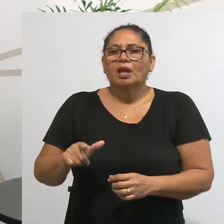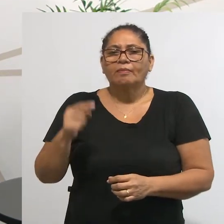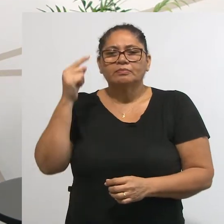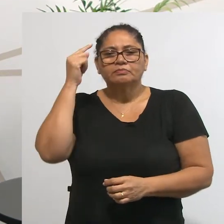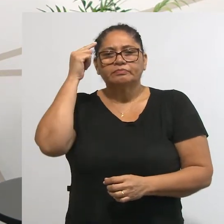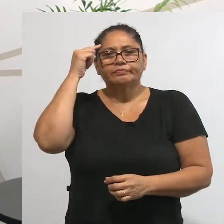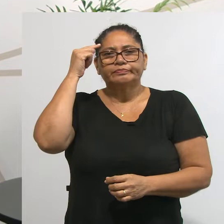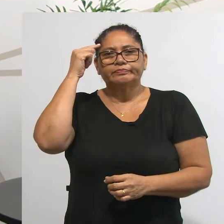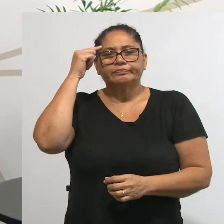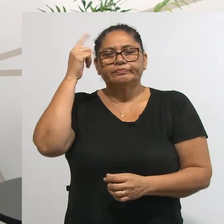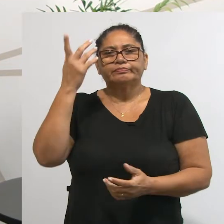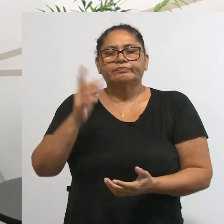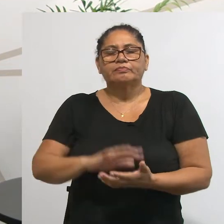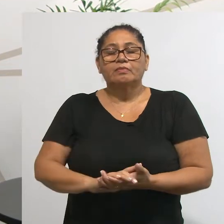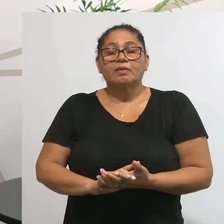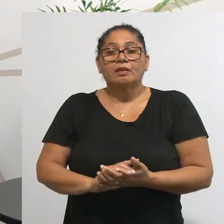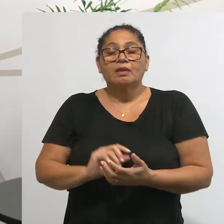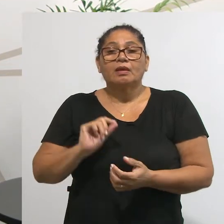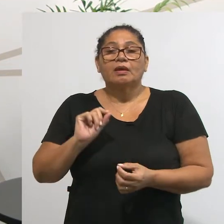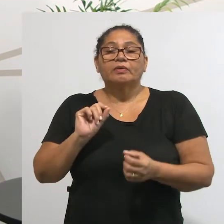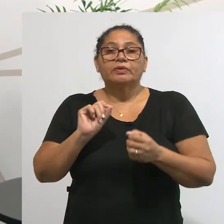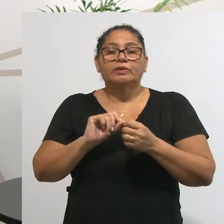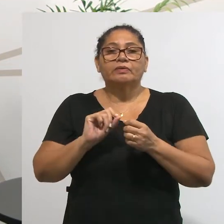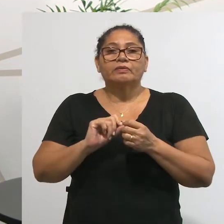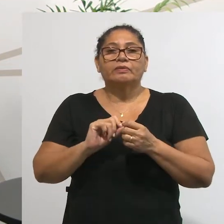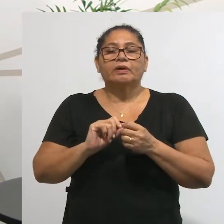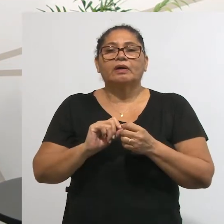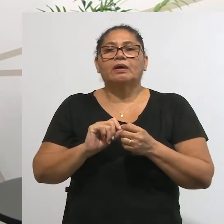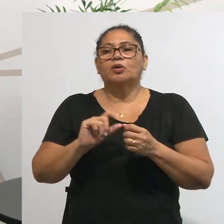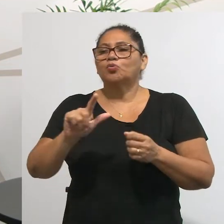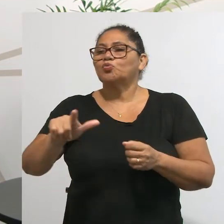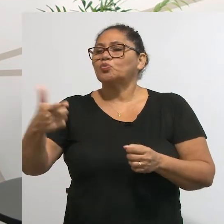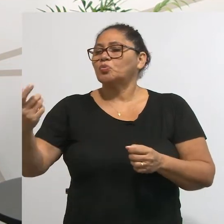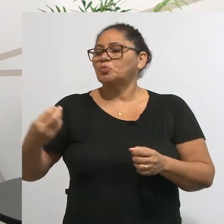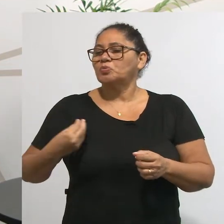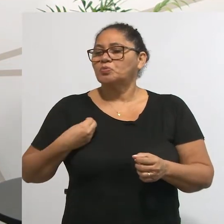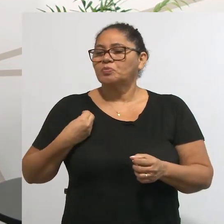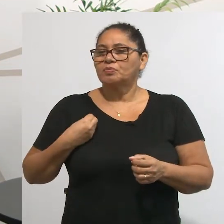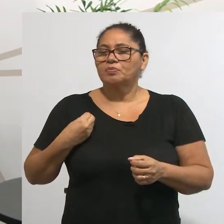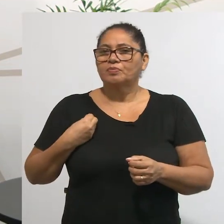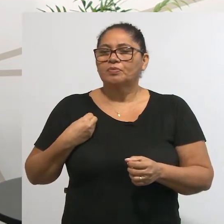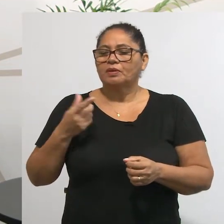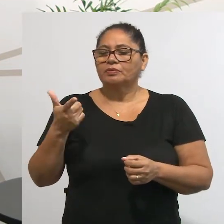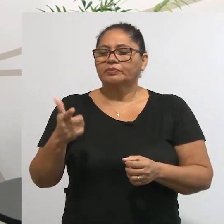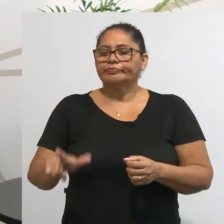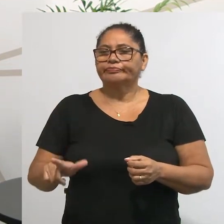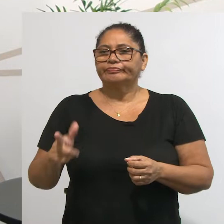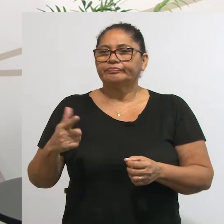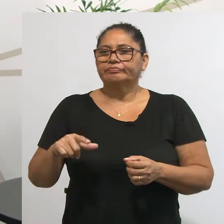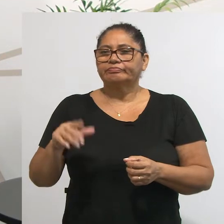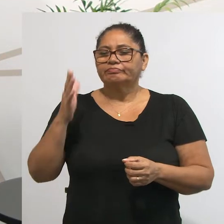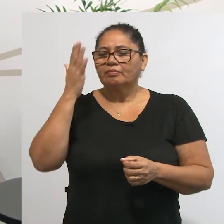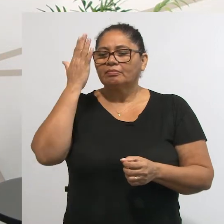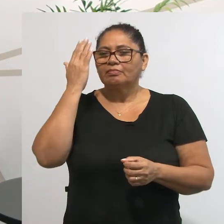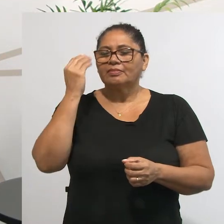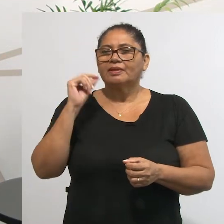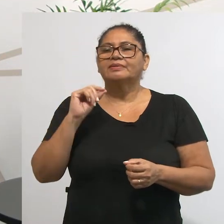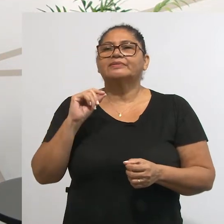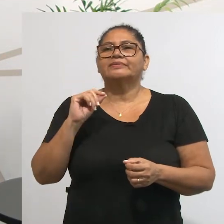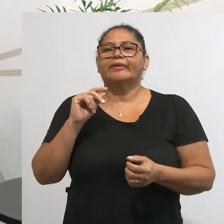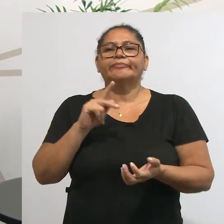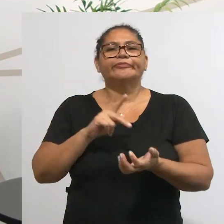é pensar, porque o pensar é que faz o outro existir. Então, se ele só repete, ele nem sabe